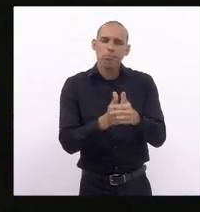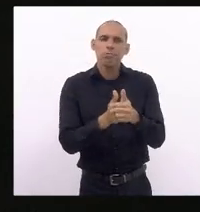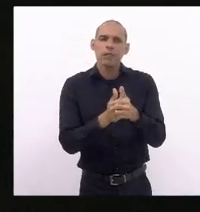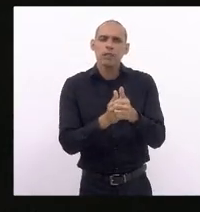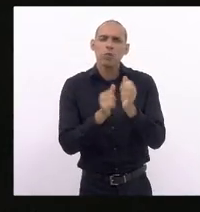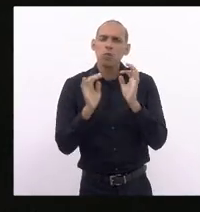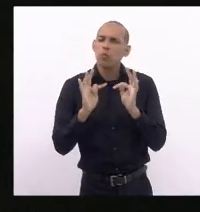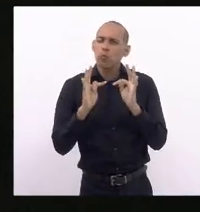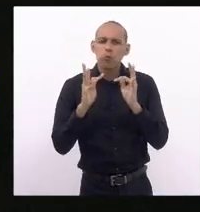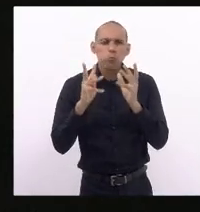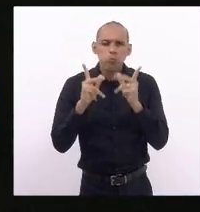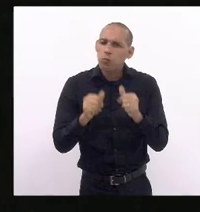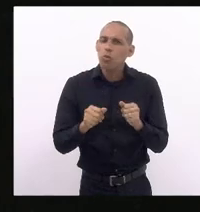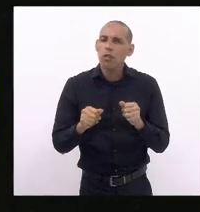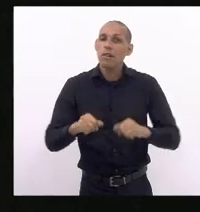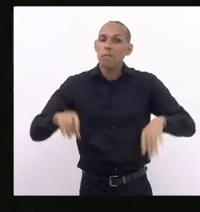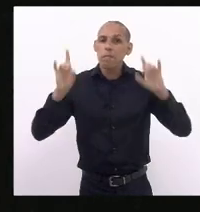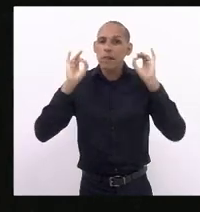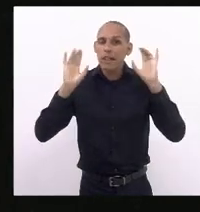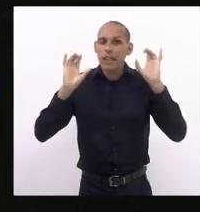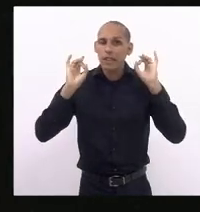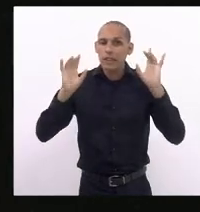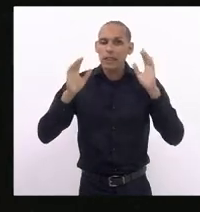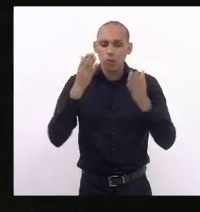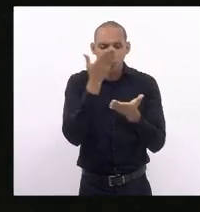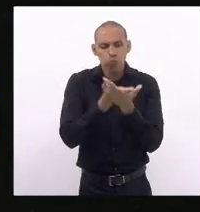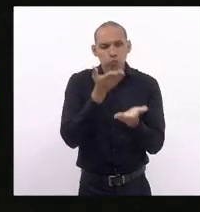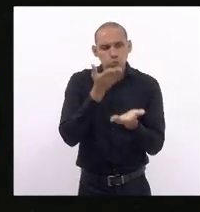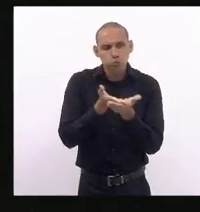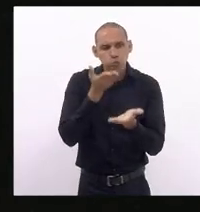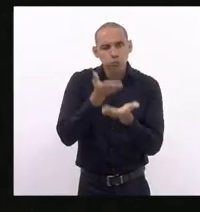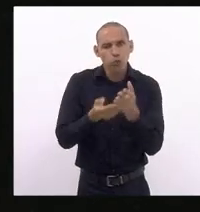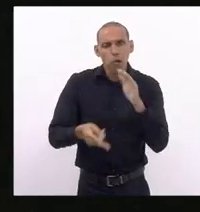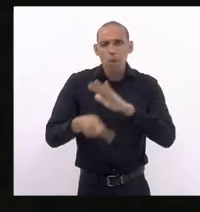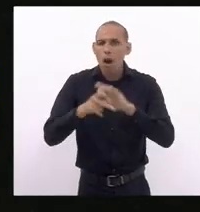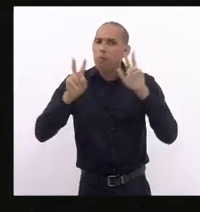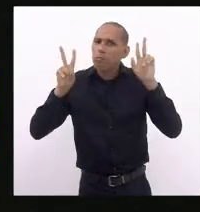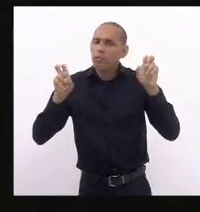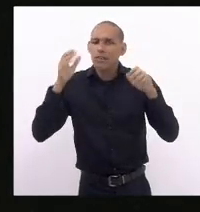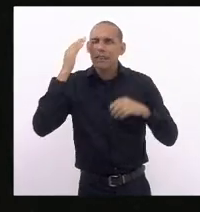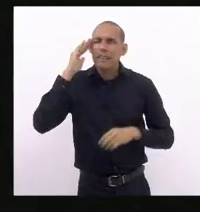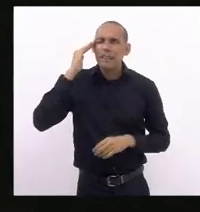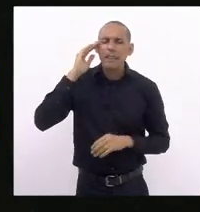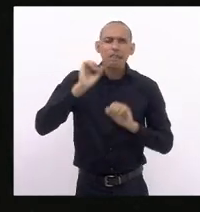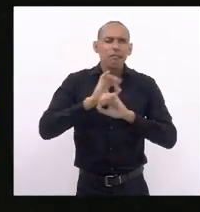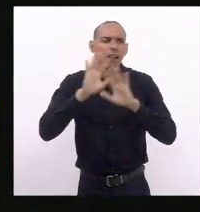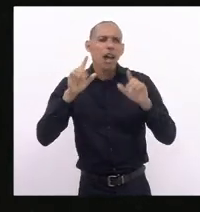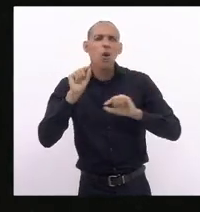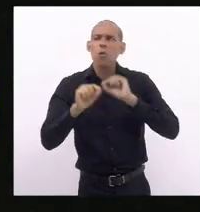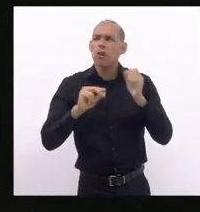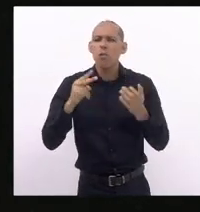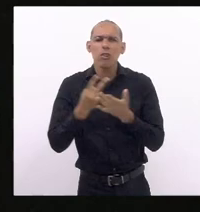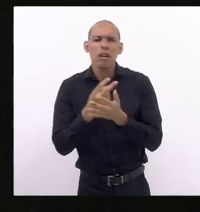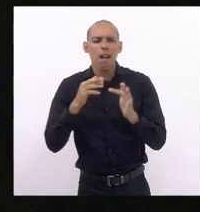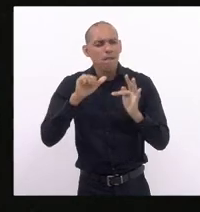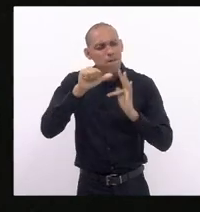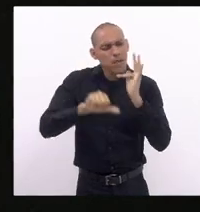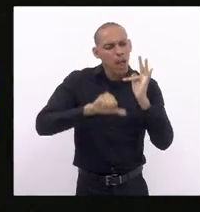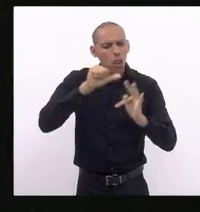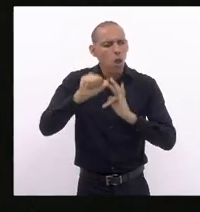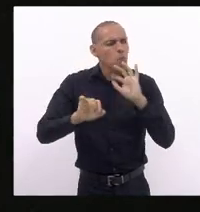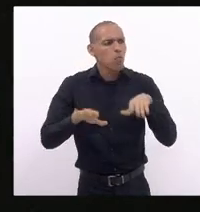todos os especialistas e estudiosos do tema que tentam entender e esclarecer qual foi o fenômeno